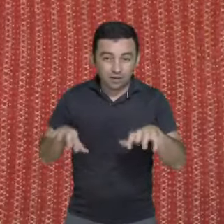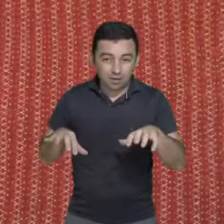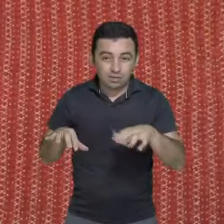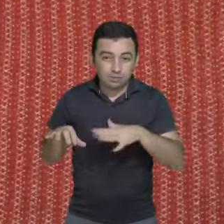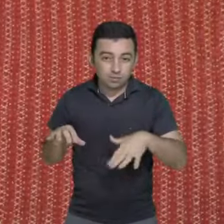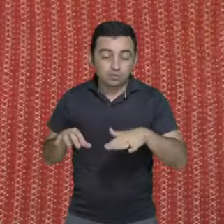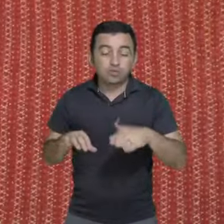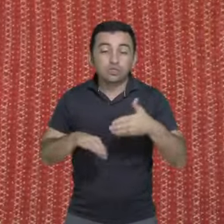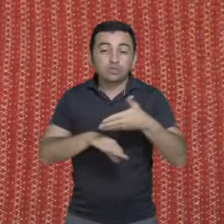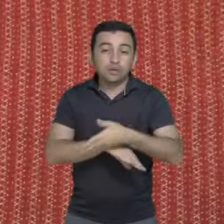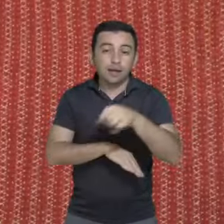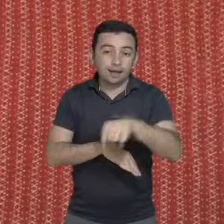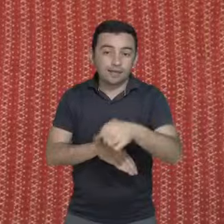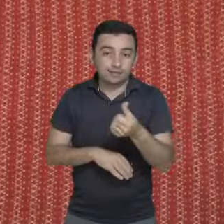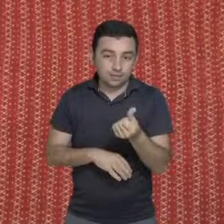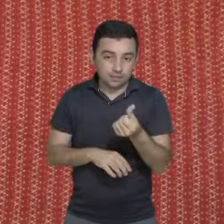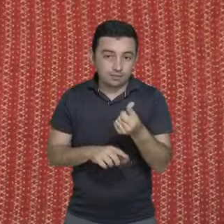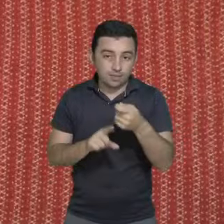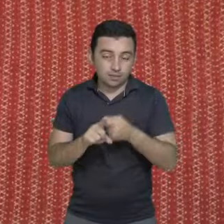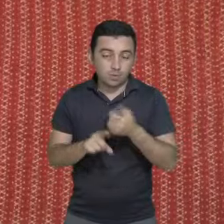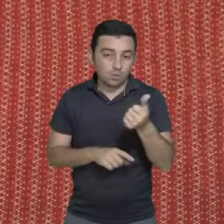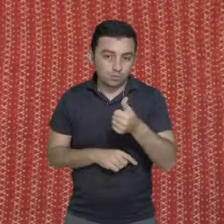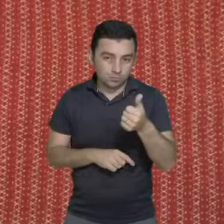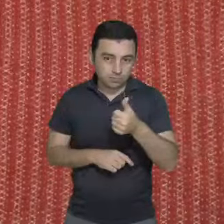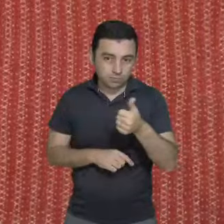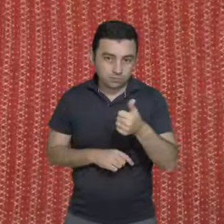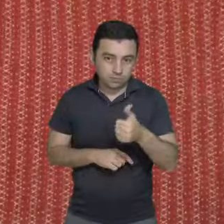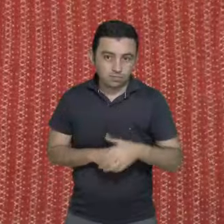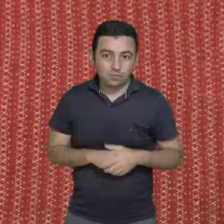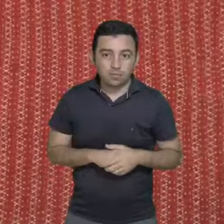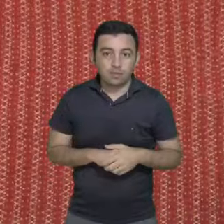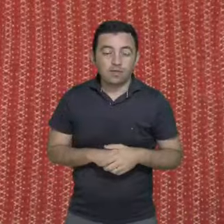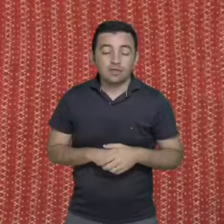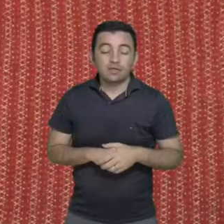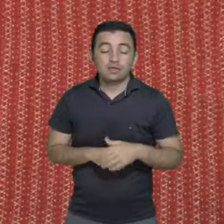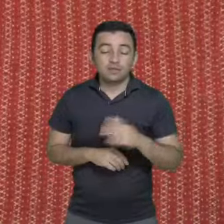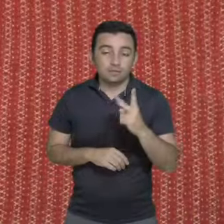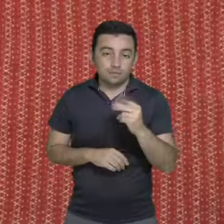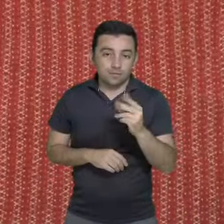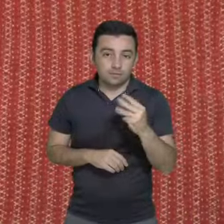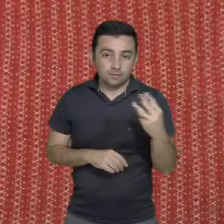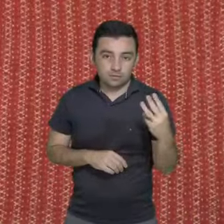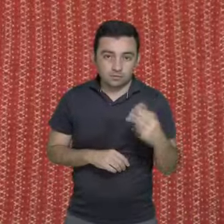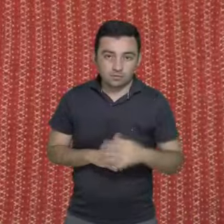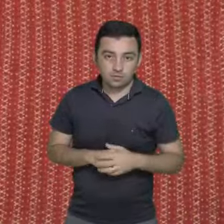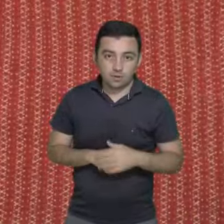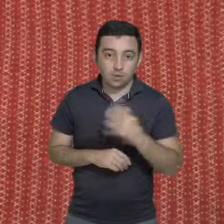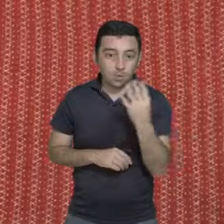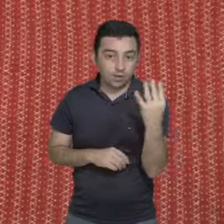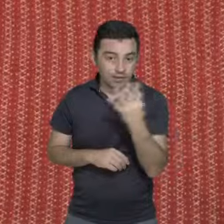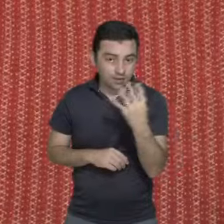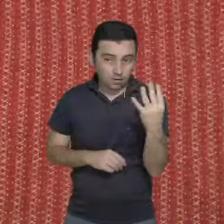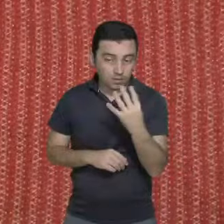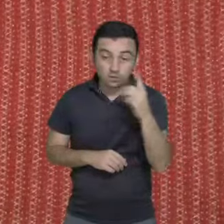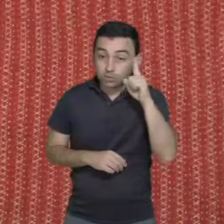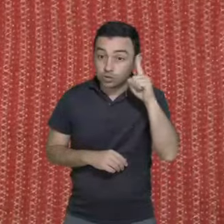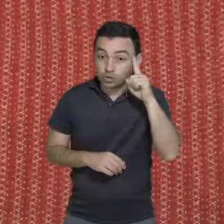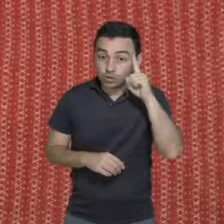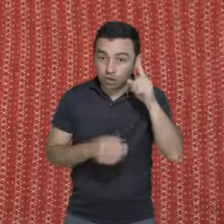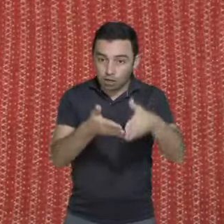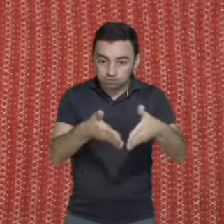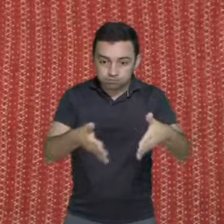casa no dia 6 do 11 de 23. 44 dias de tramitação.